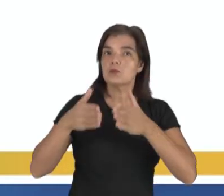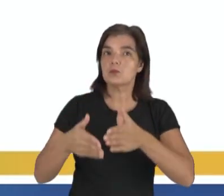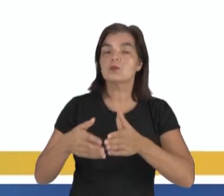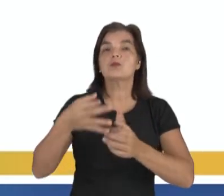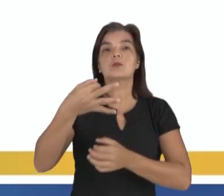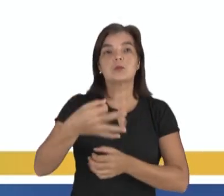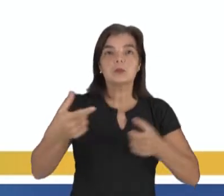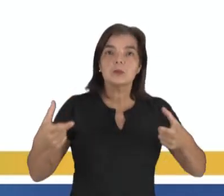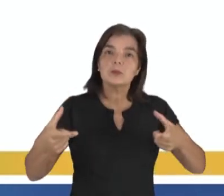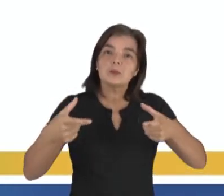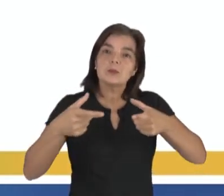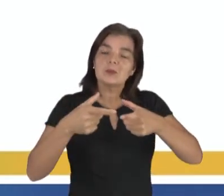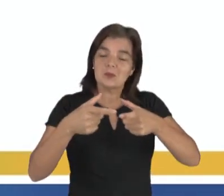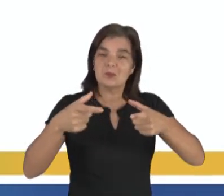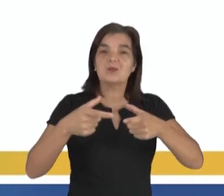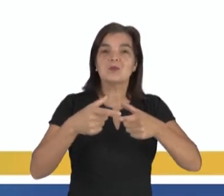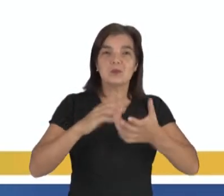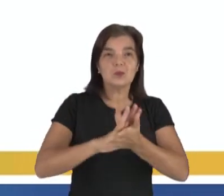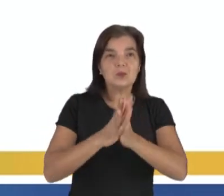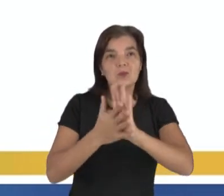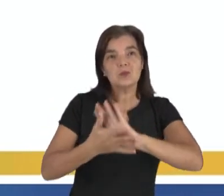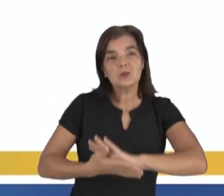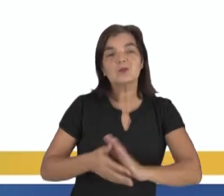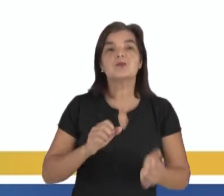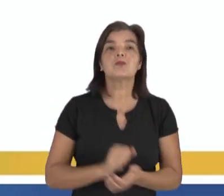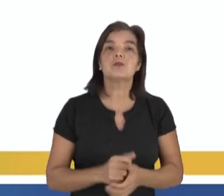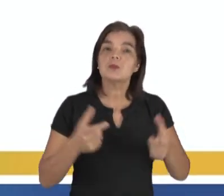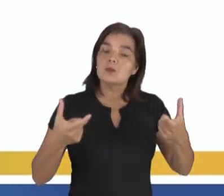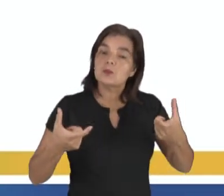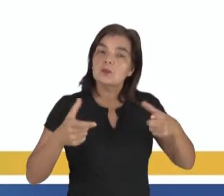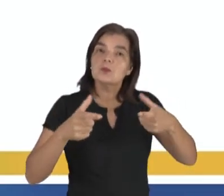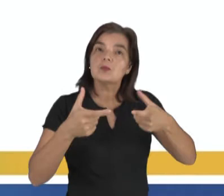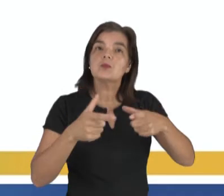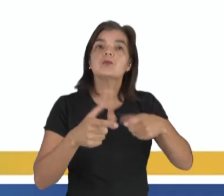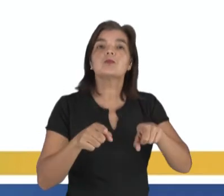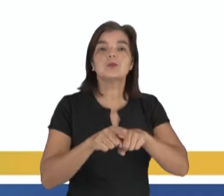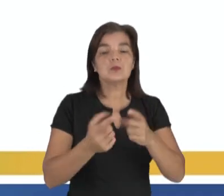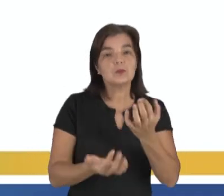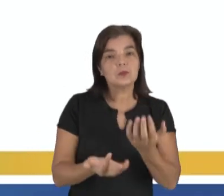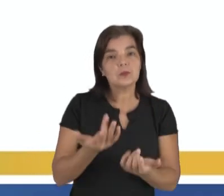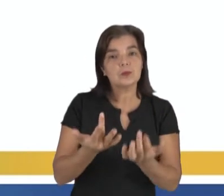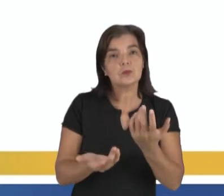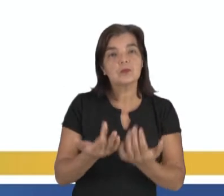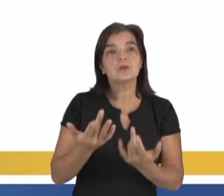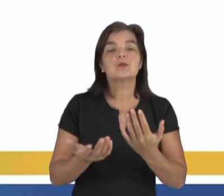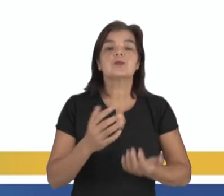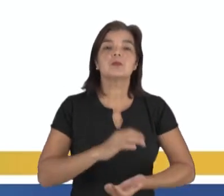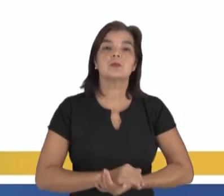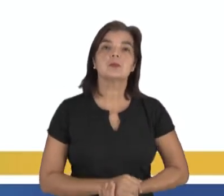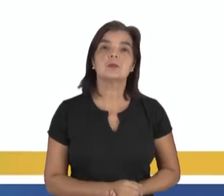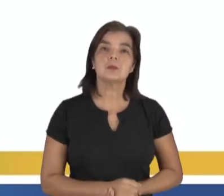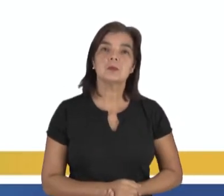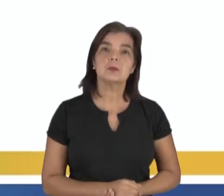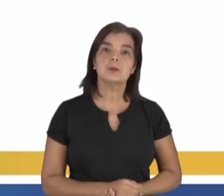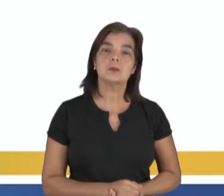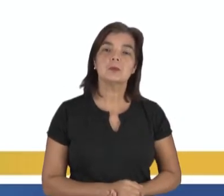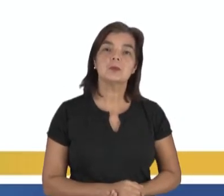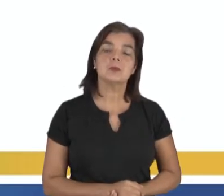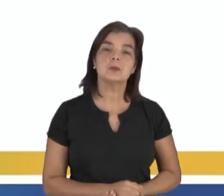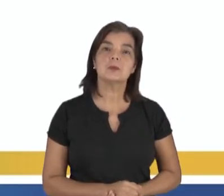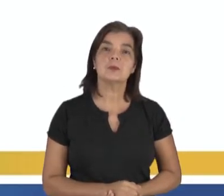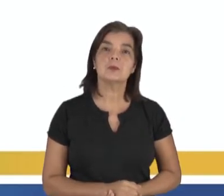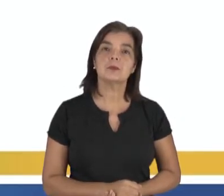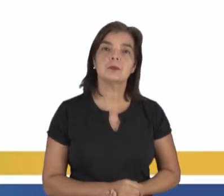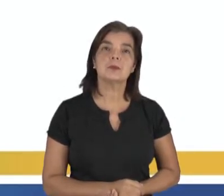direcioná-lo corretamente para a diminuição de seus impactos e a diminuição de